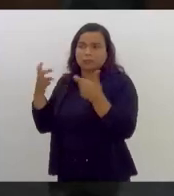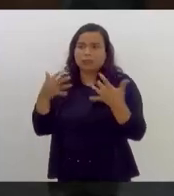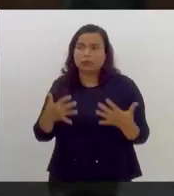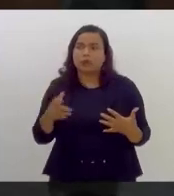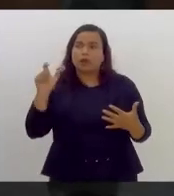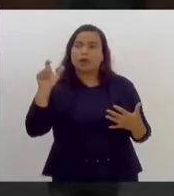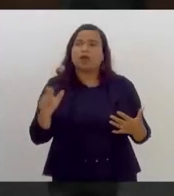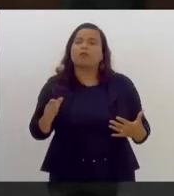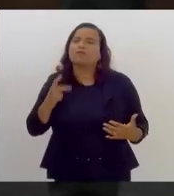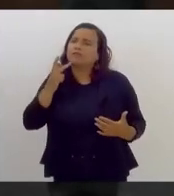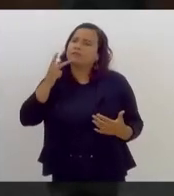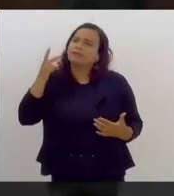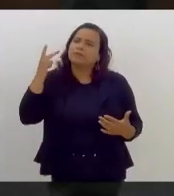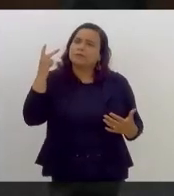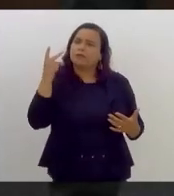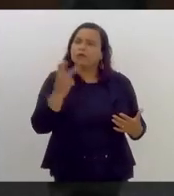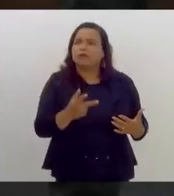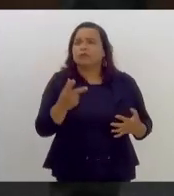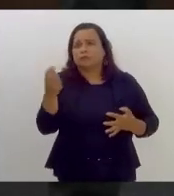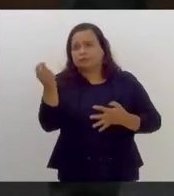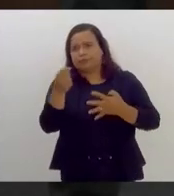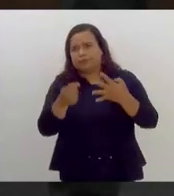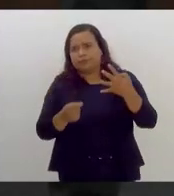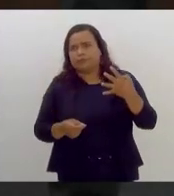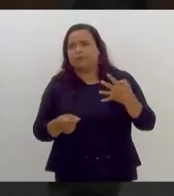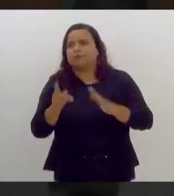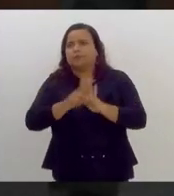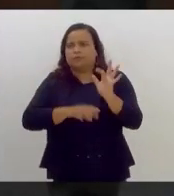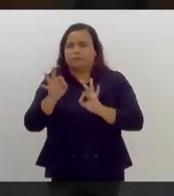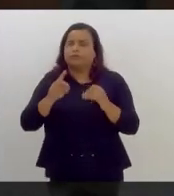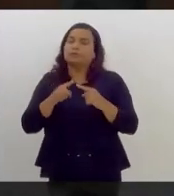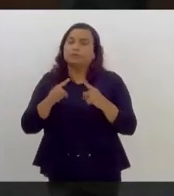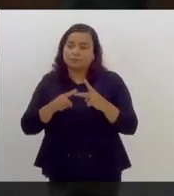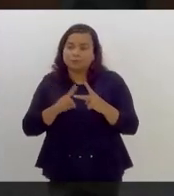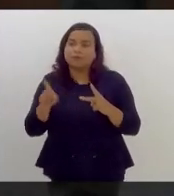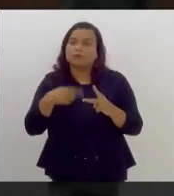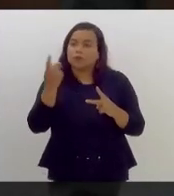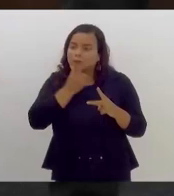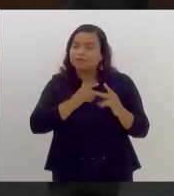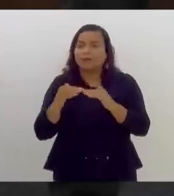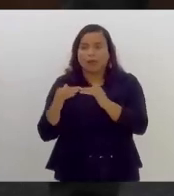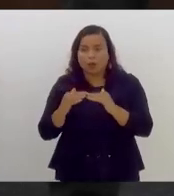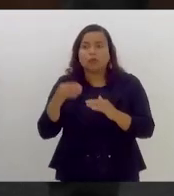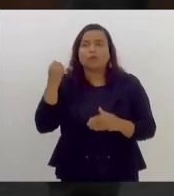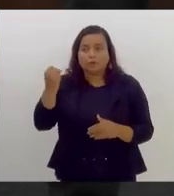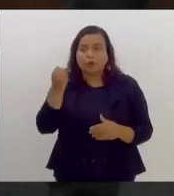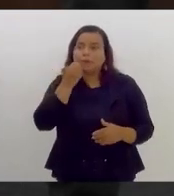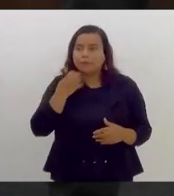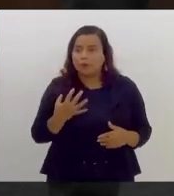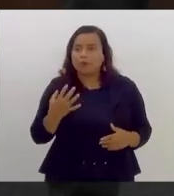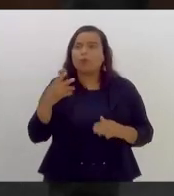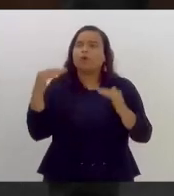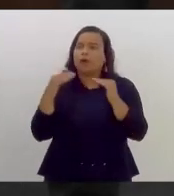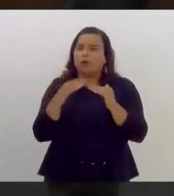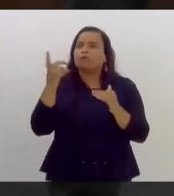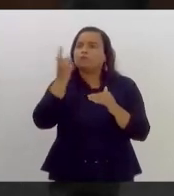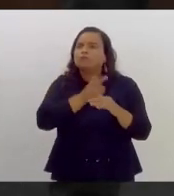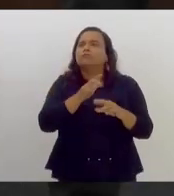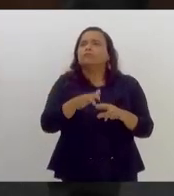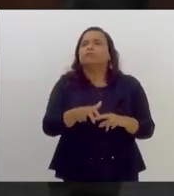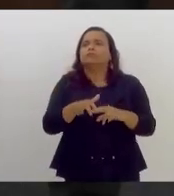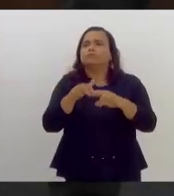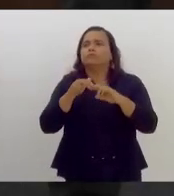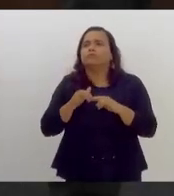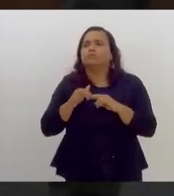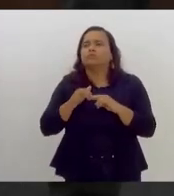ela falou desses grandes dois projetos, que fizemos um grande acordo, e esse acordo foi possível porque